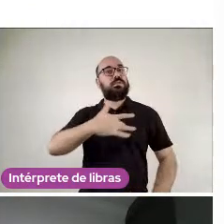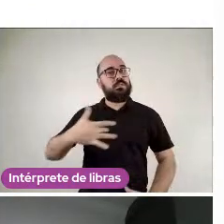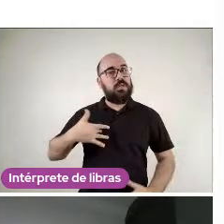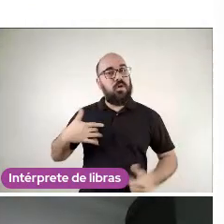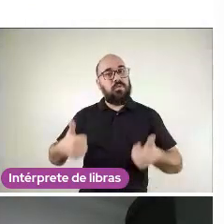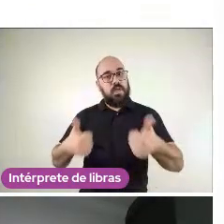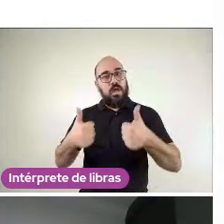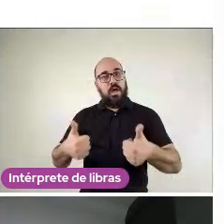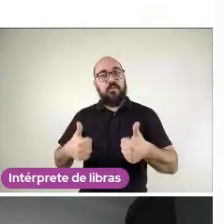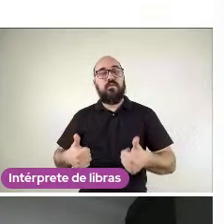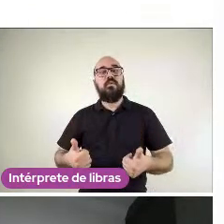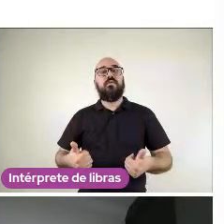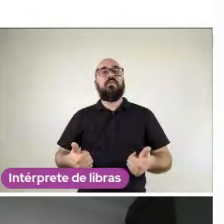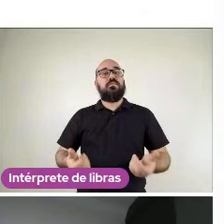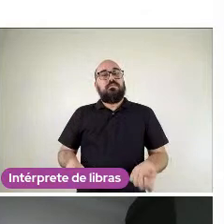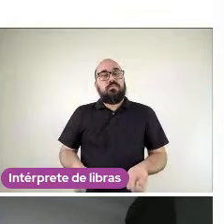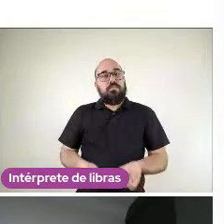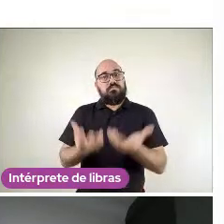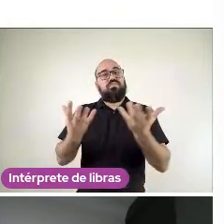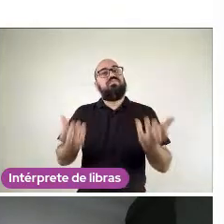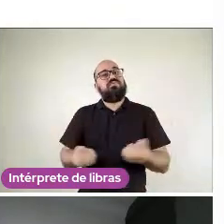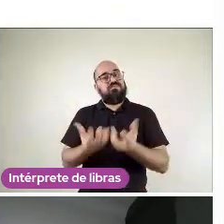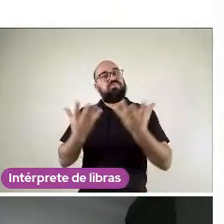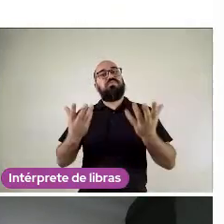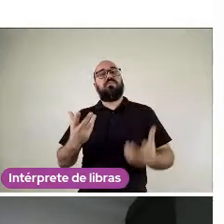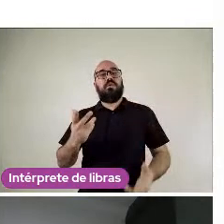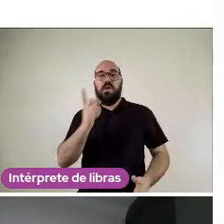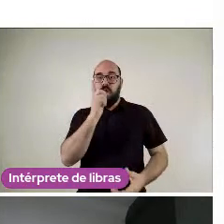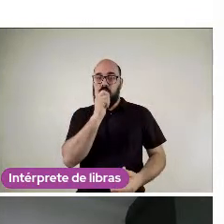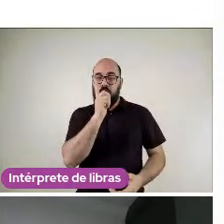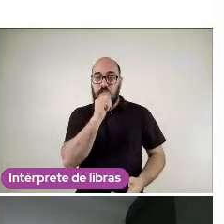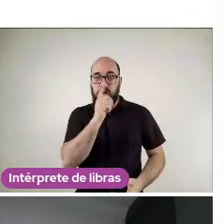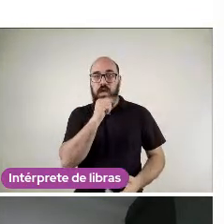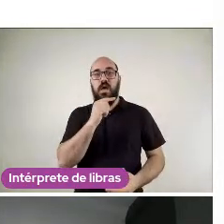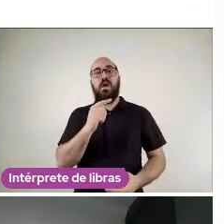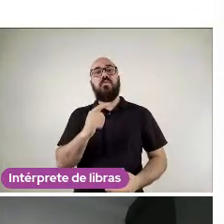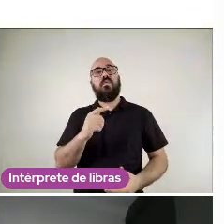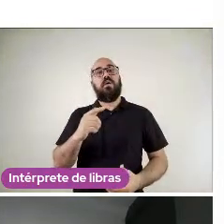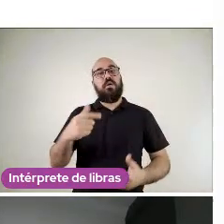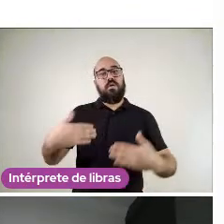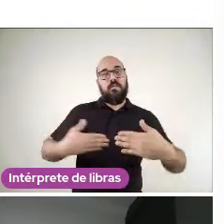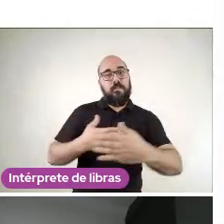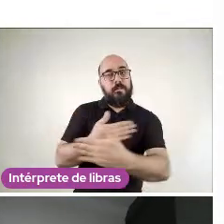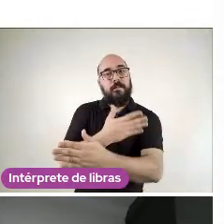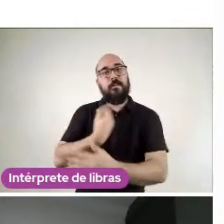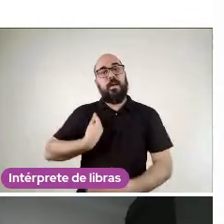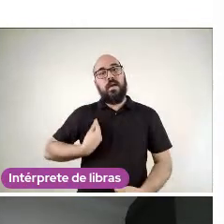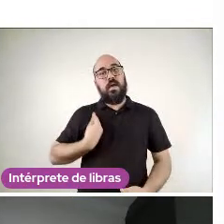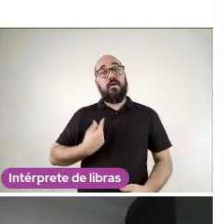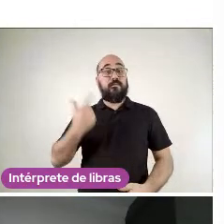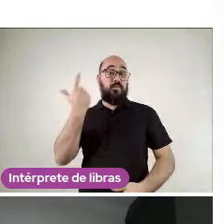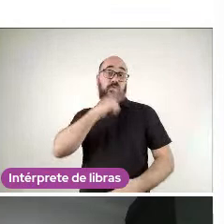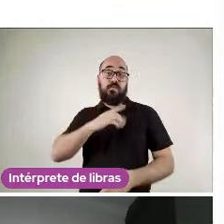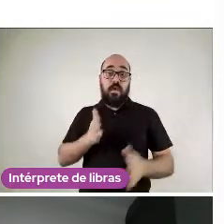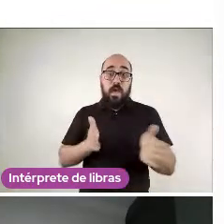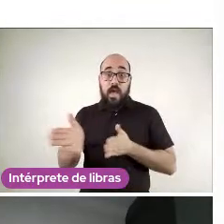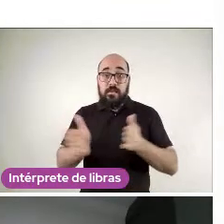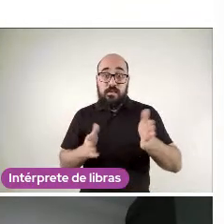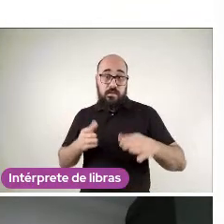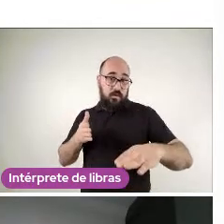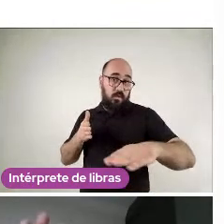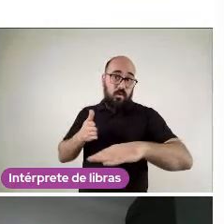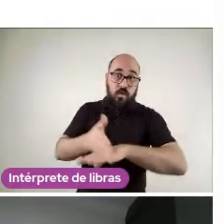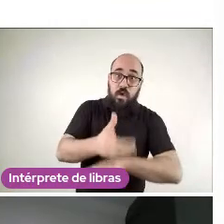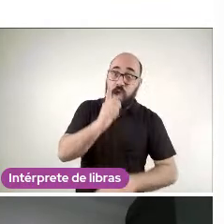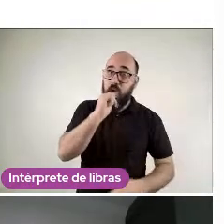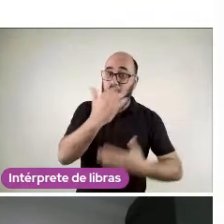produtivo, um oceano previsível, um oceano seguro, um oceano acessível e um oceano inspirador que engaja. Esses